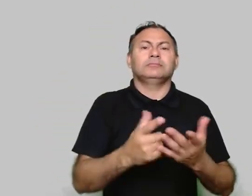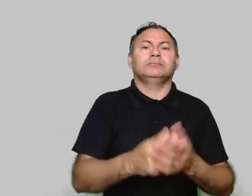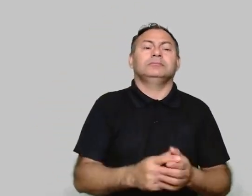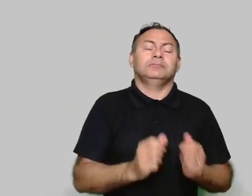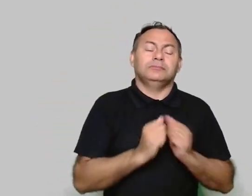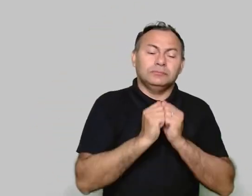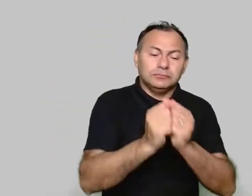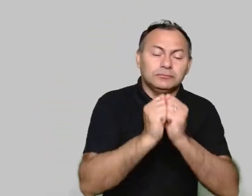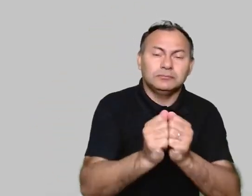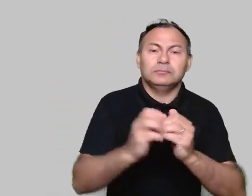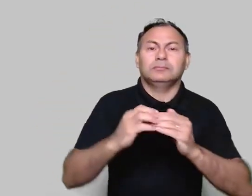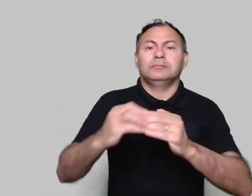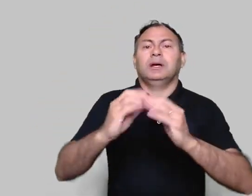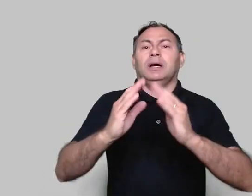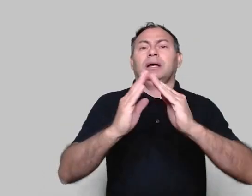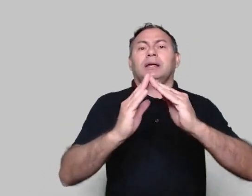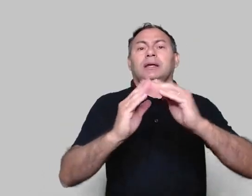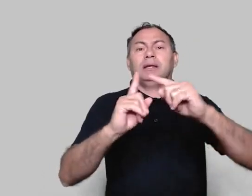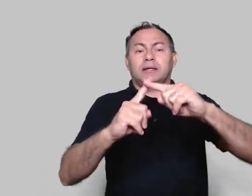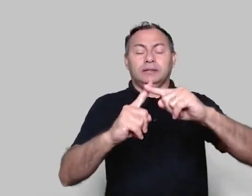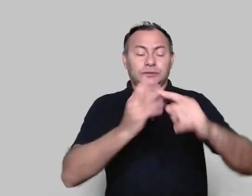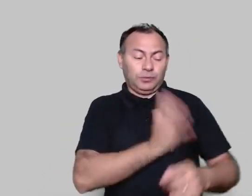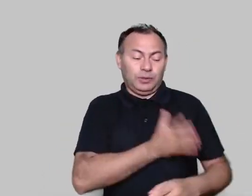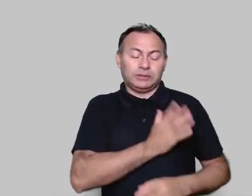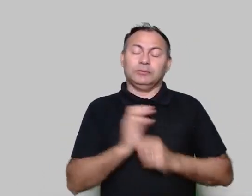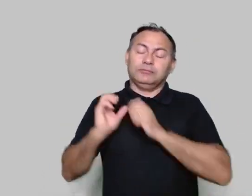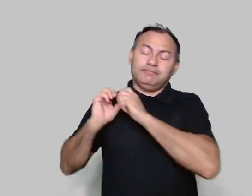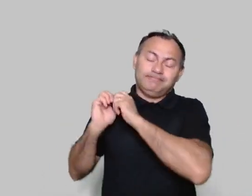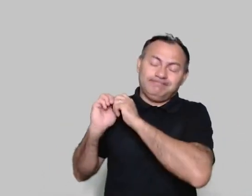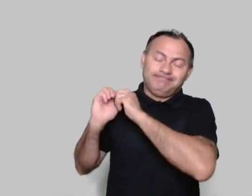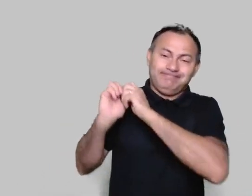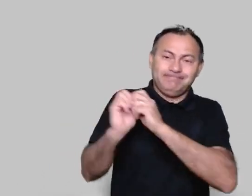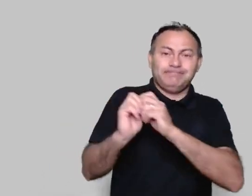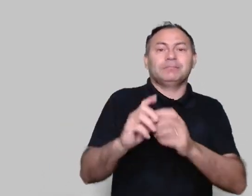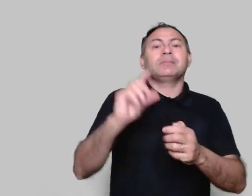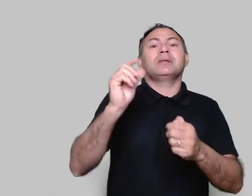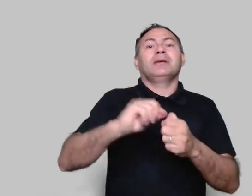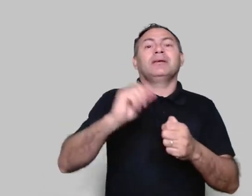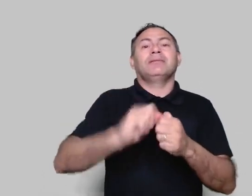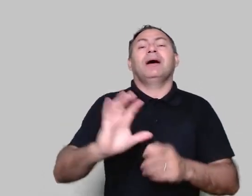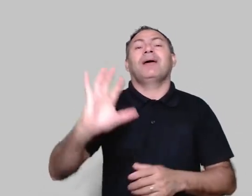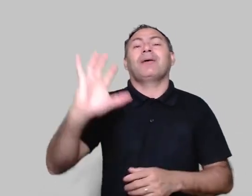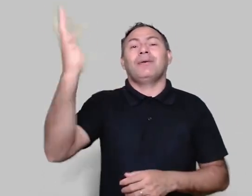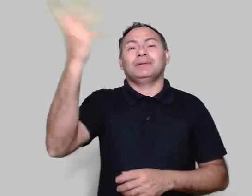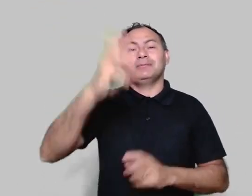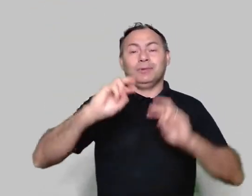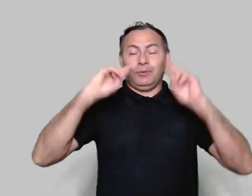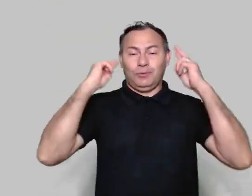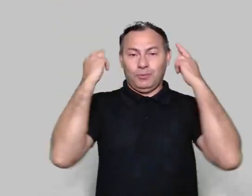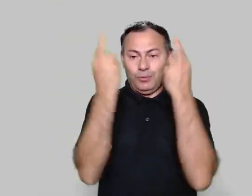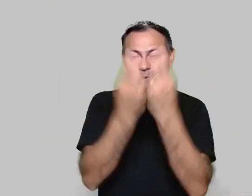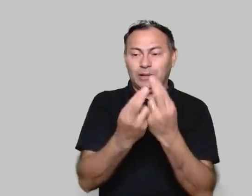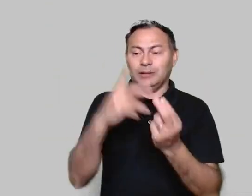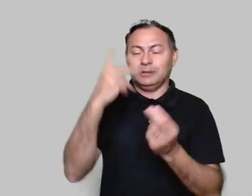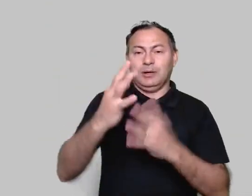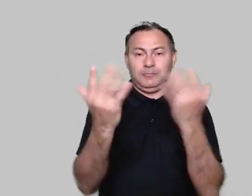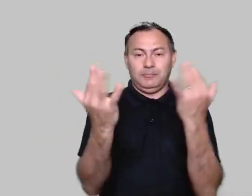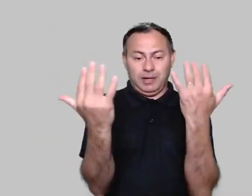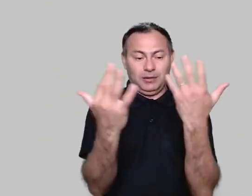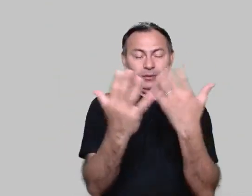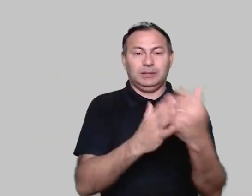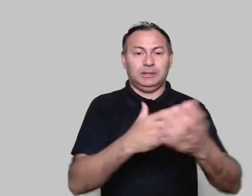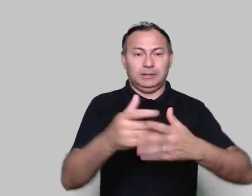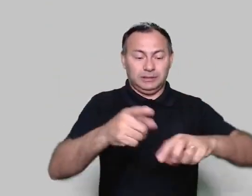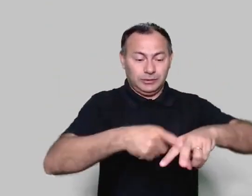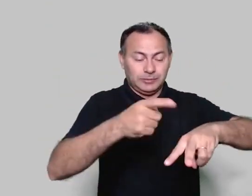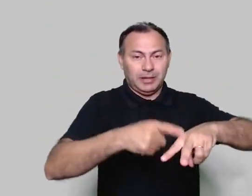leigas que carregam a Igreja no coração e nos ombros e fazem acontecer o reino com suas